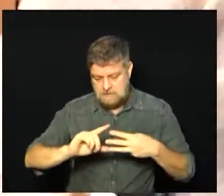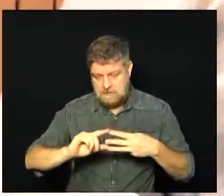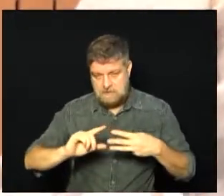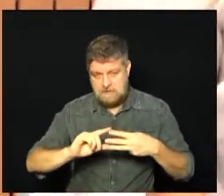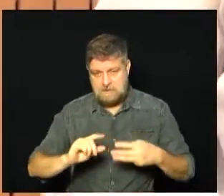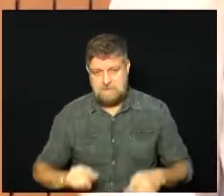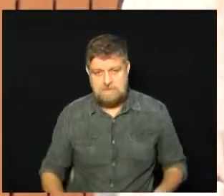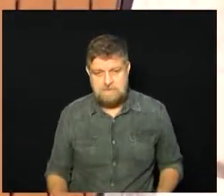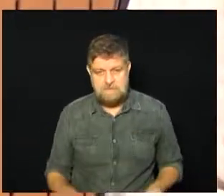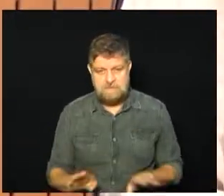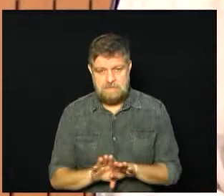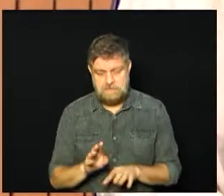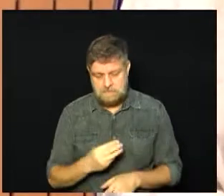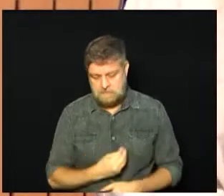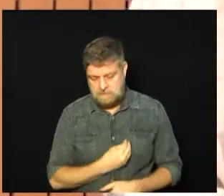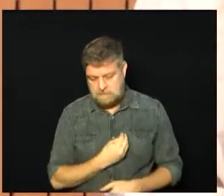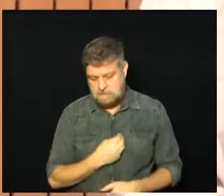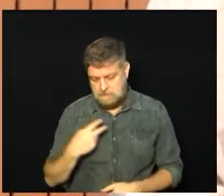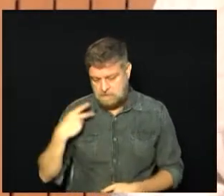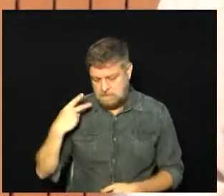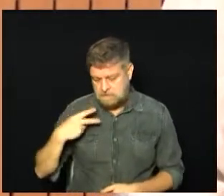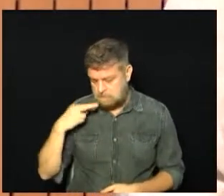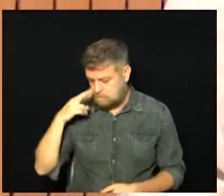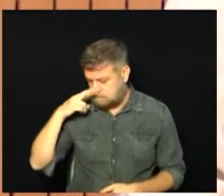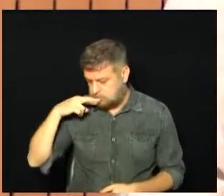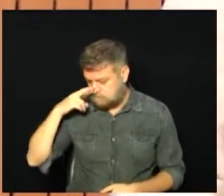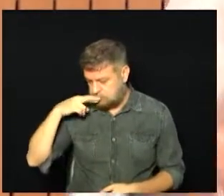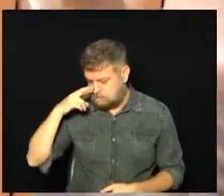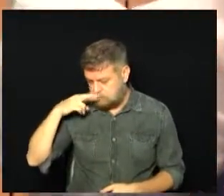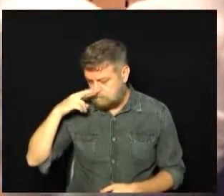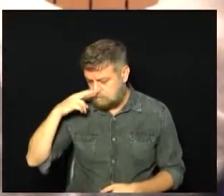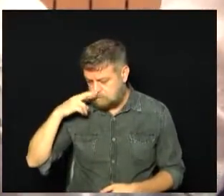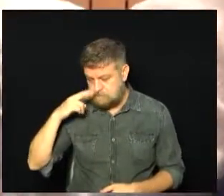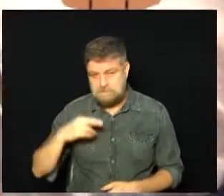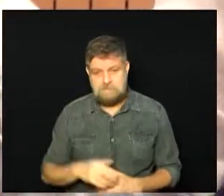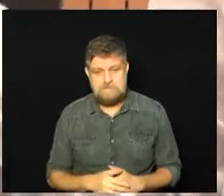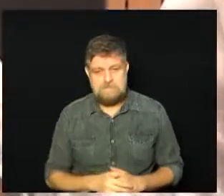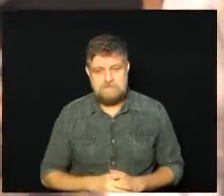Anunciar aqui a presença do vereador Arnaldo Salvetti.